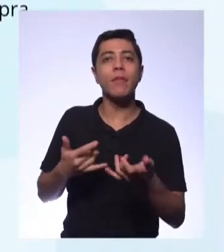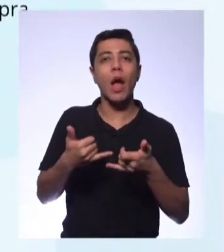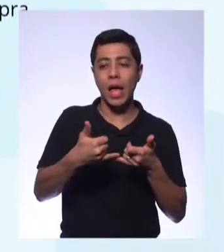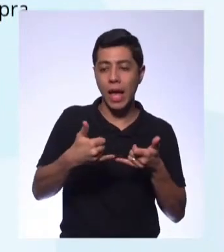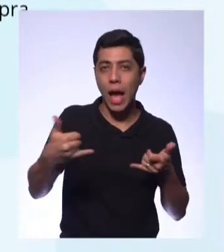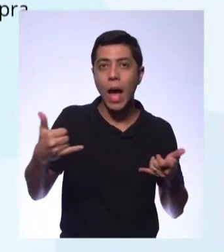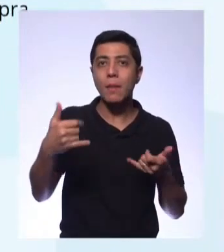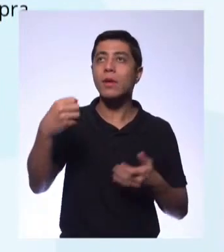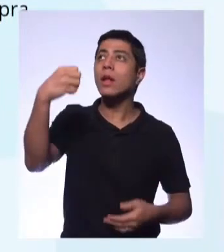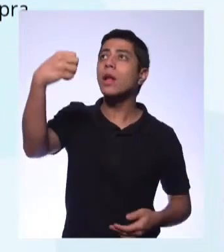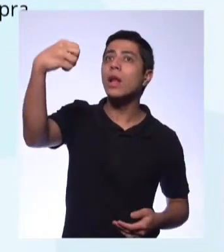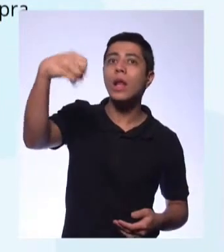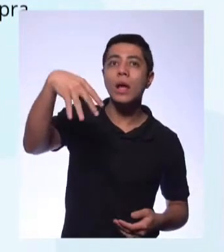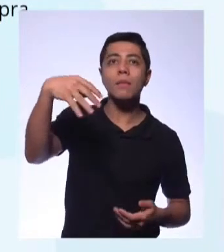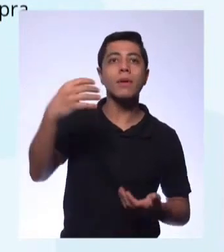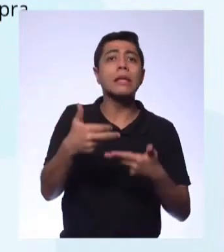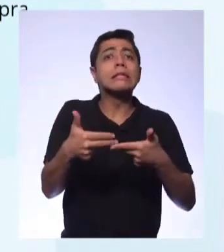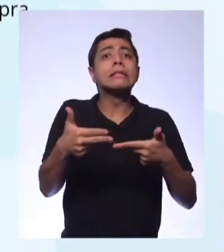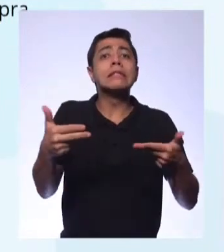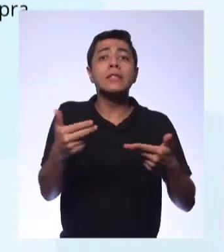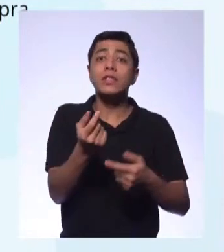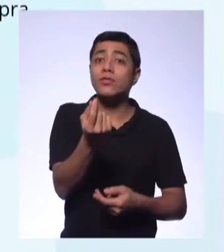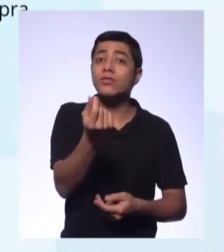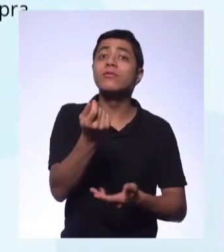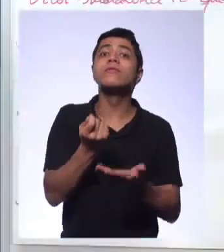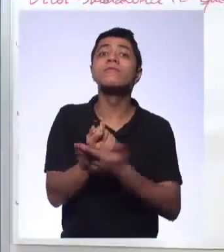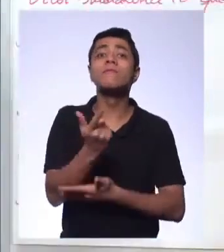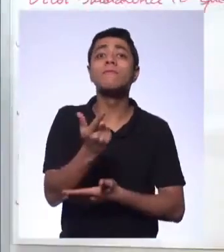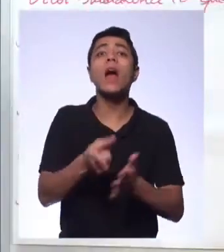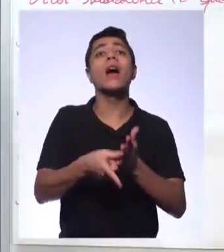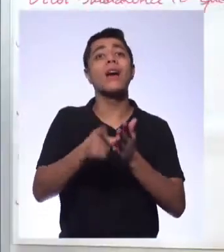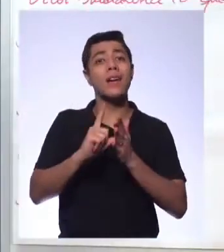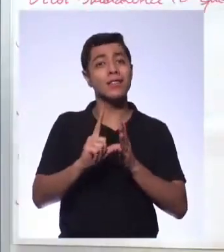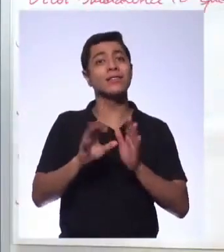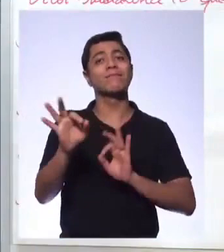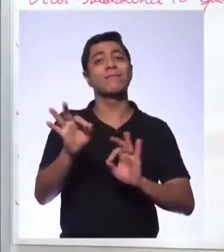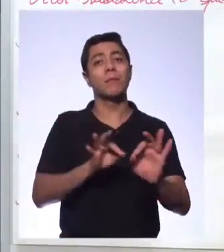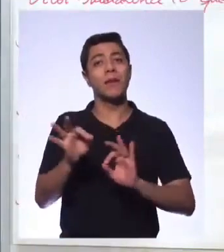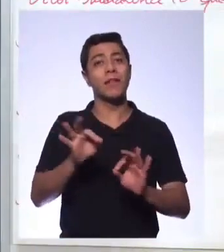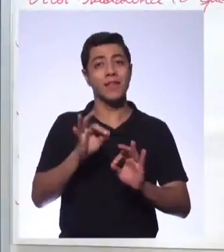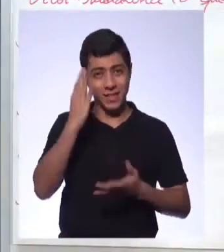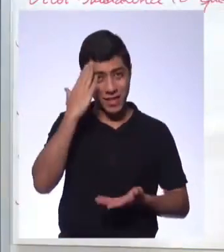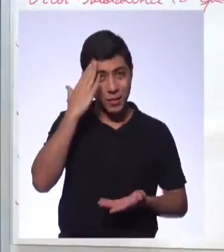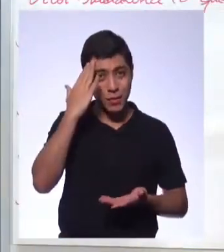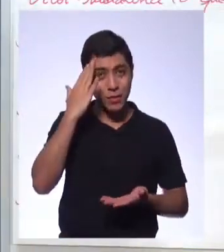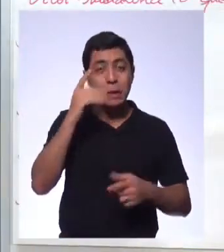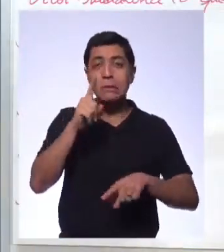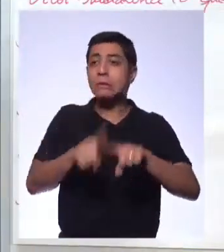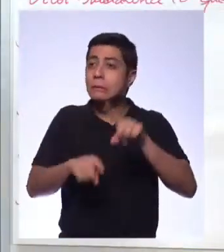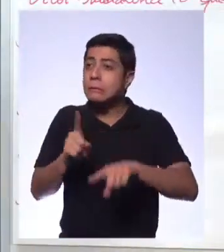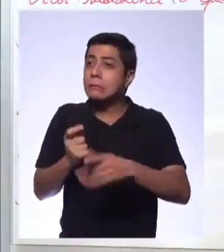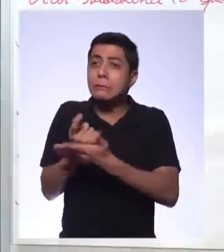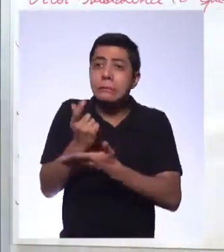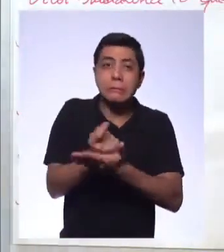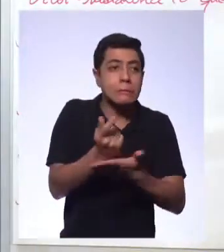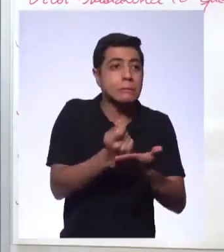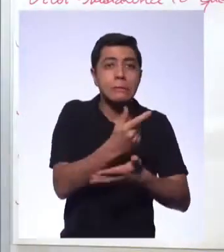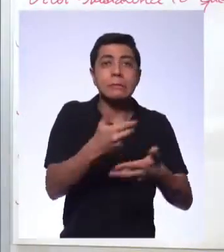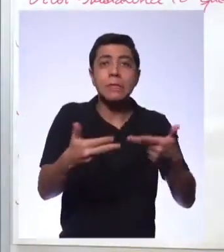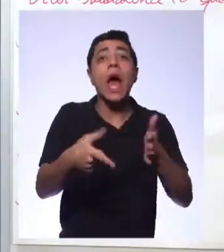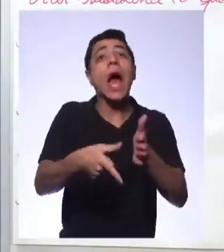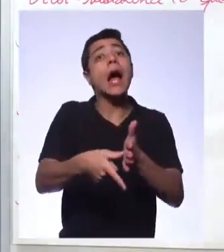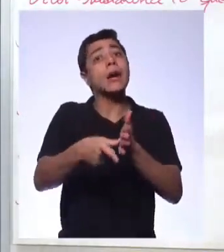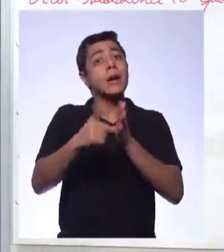lâmpada, spot de iluminação, ou, enfim, tudo que você vai precisar de recurso material, você tem que ter em mente quando você